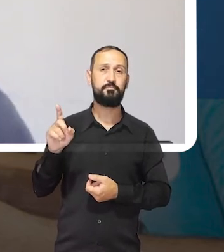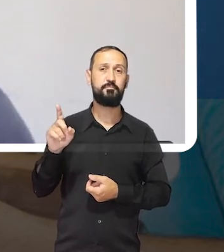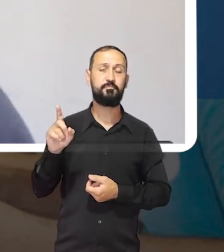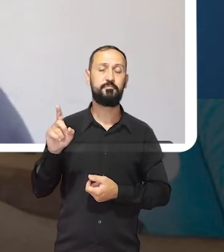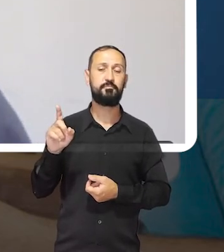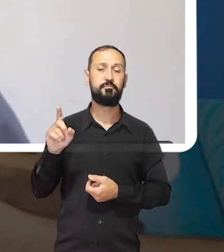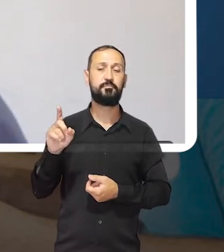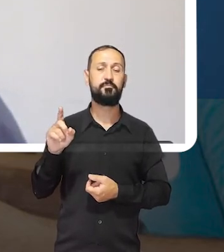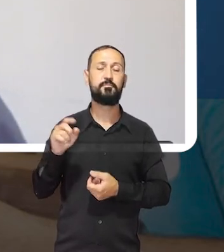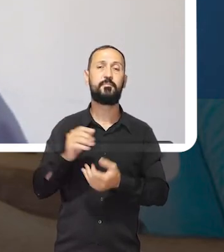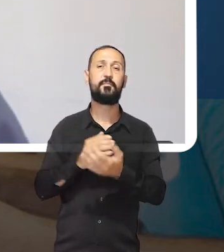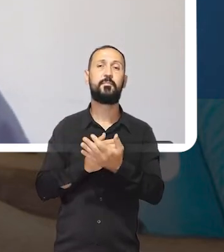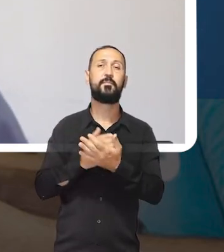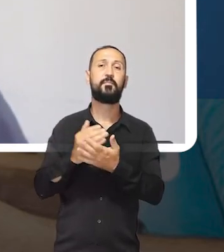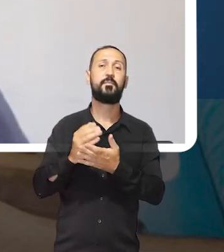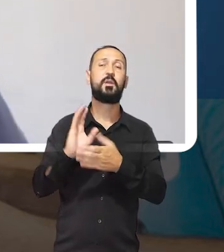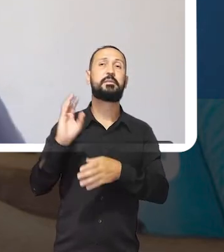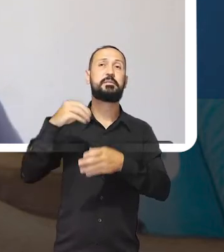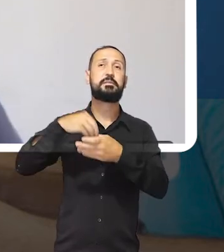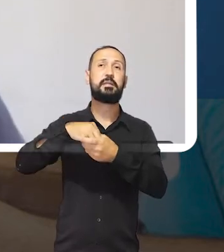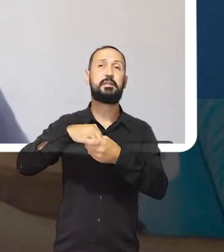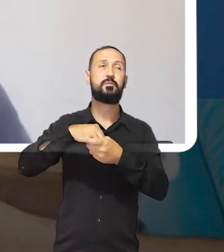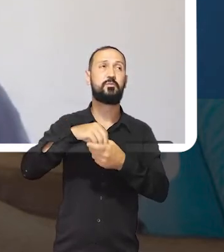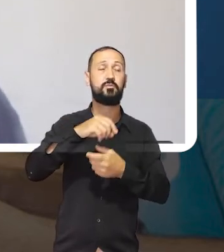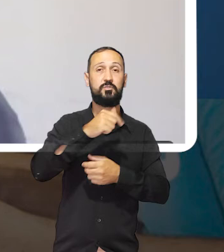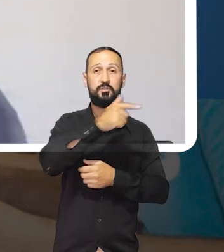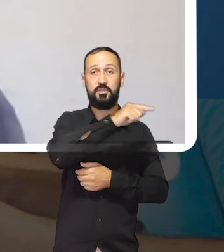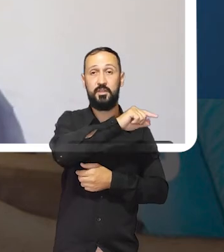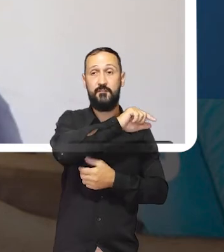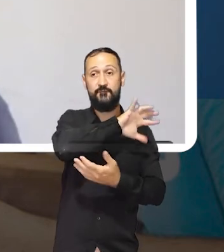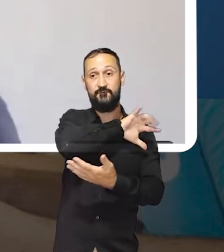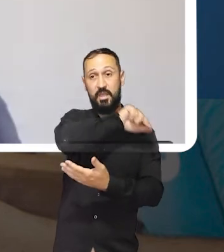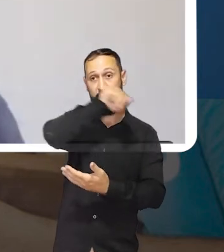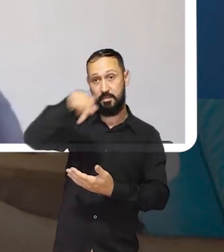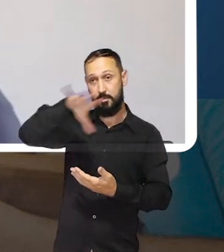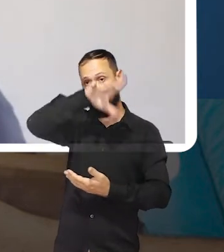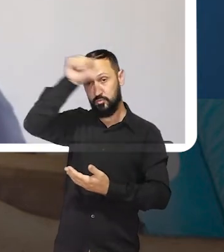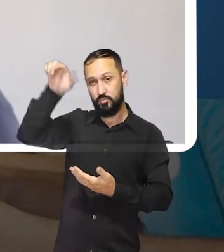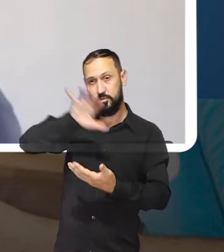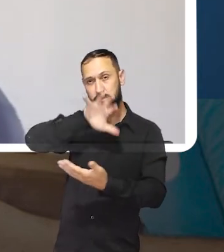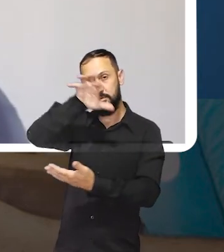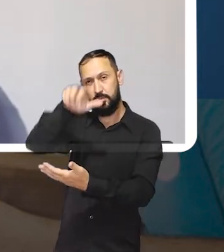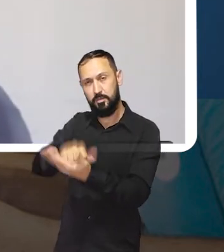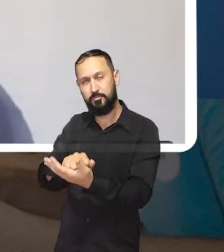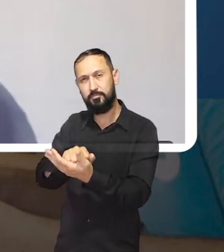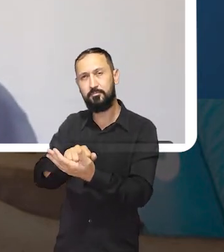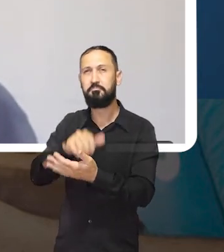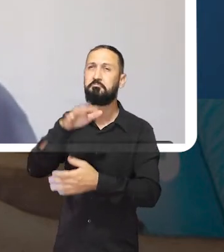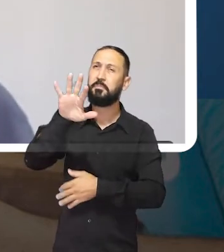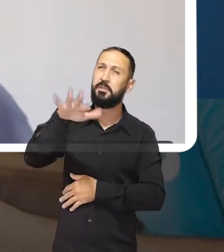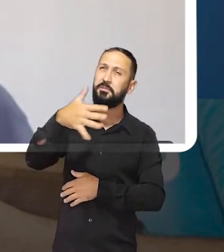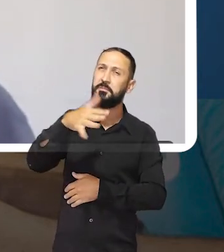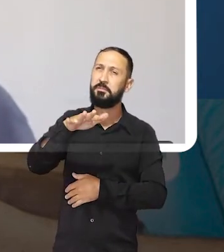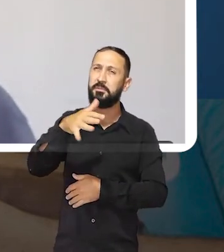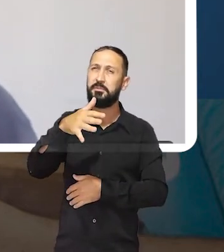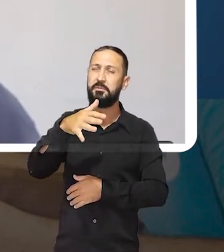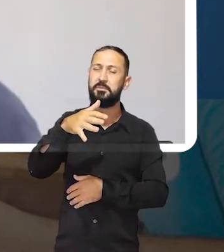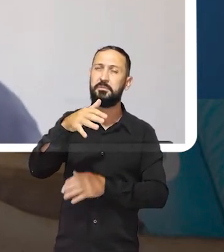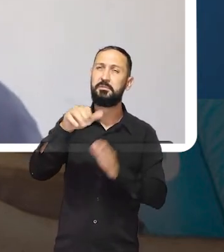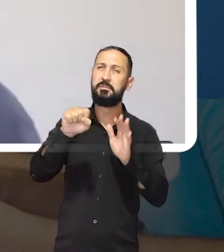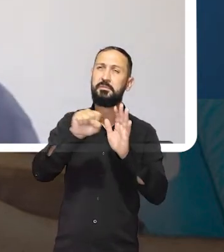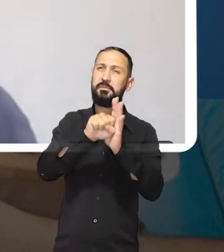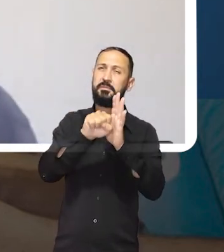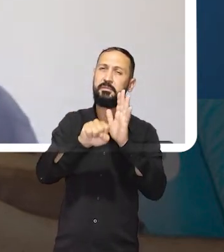vem dentro dos colonizadores de Mato Grosso do Sul, no final